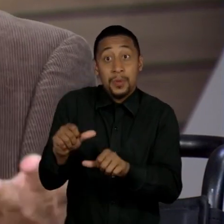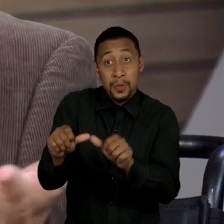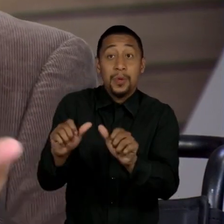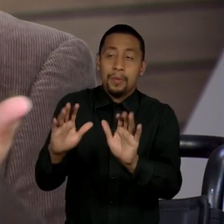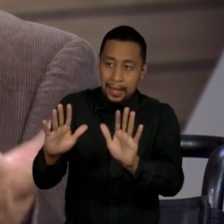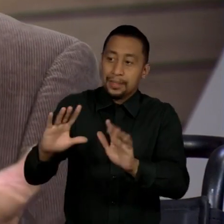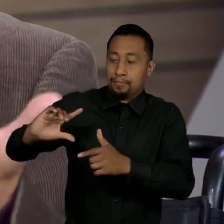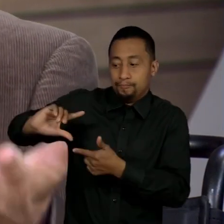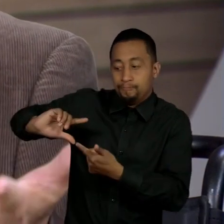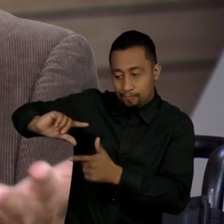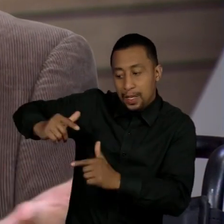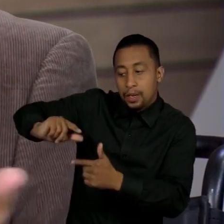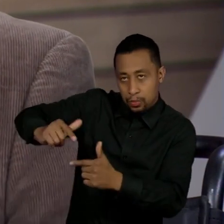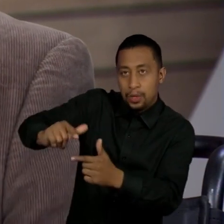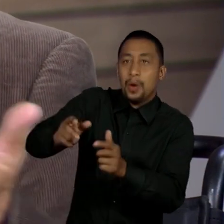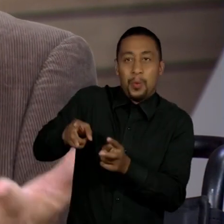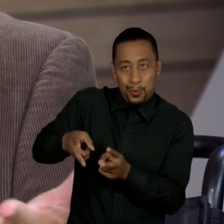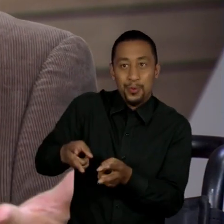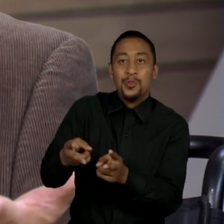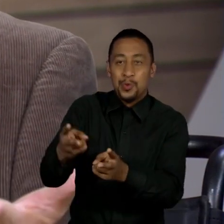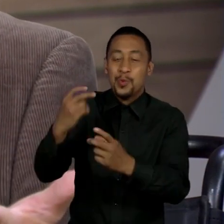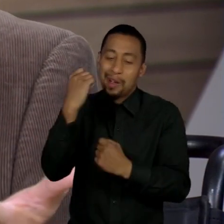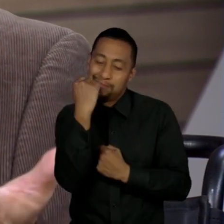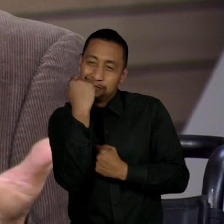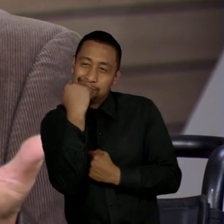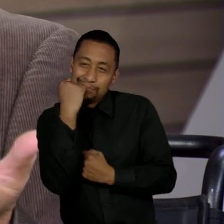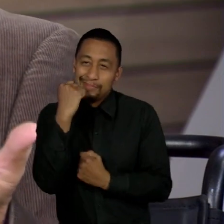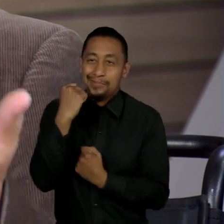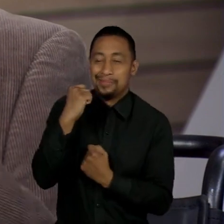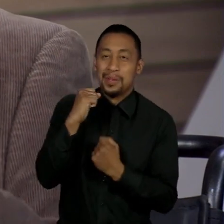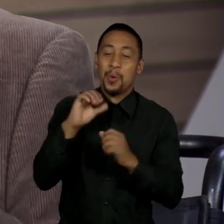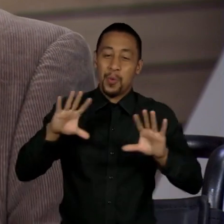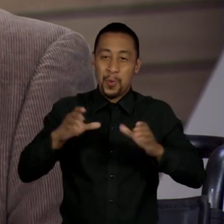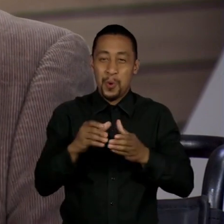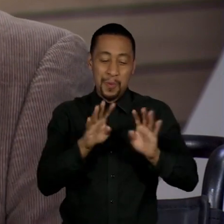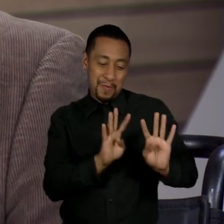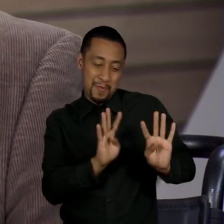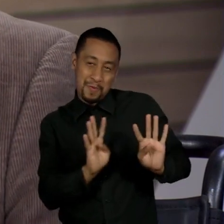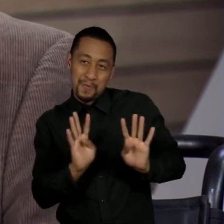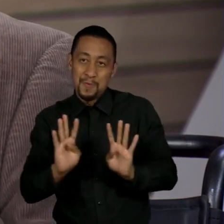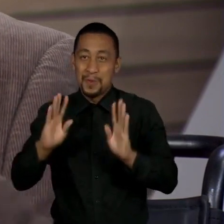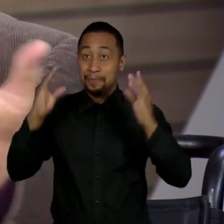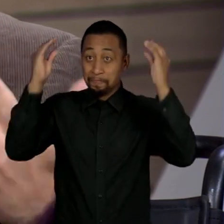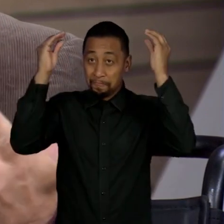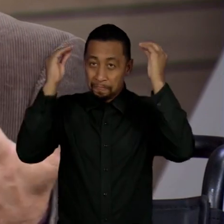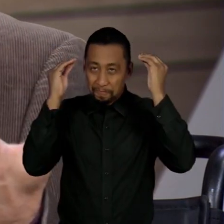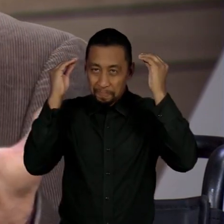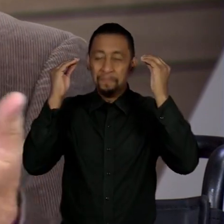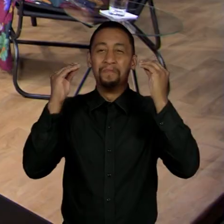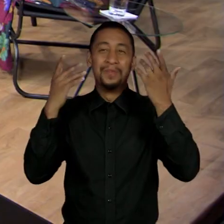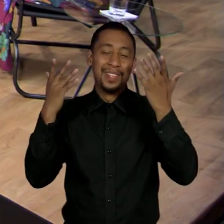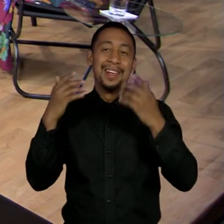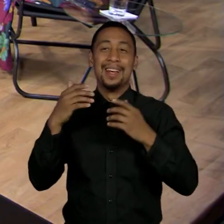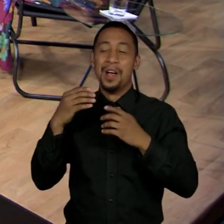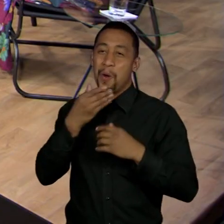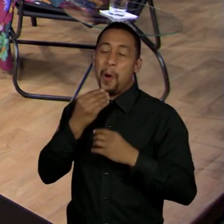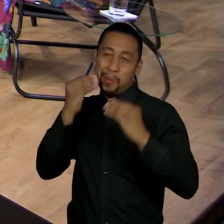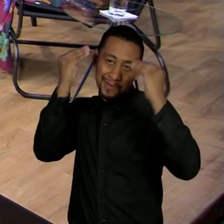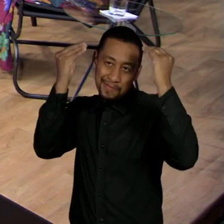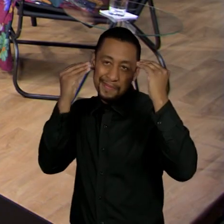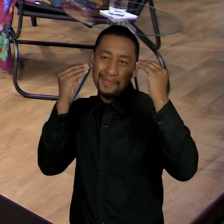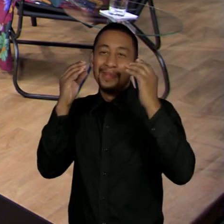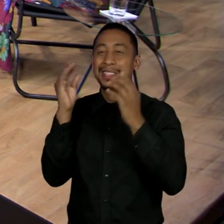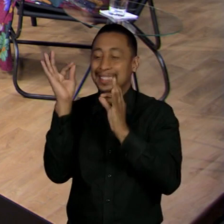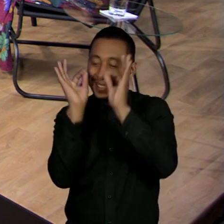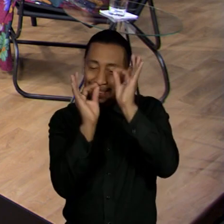continua tendo uma acentuação muito presente. Como o professor falou, o forró hoje tem uma dimensão nacional e eu diria que